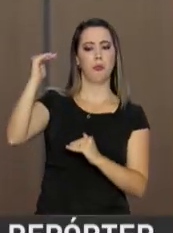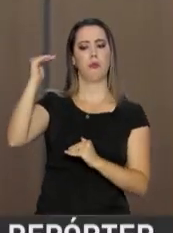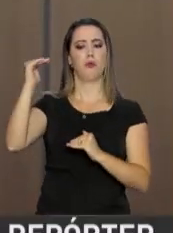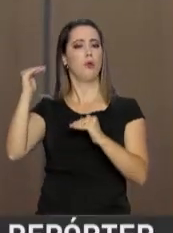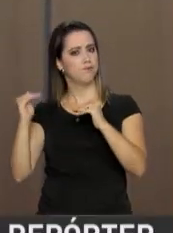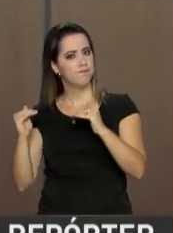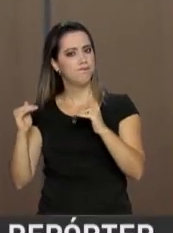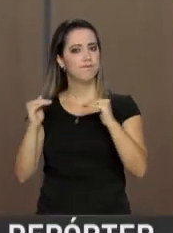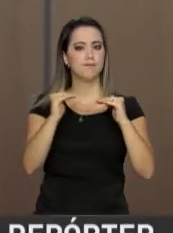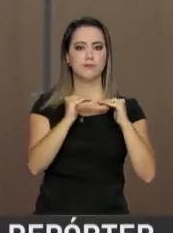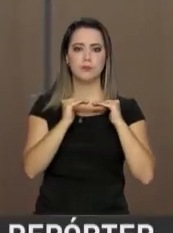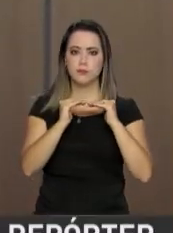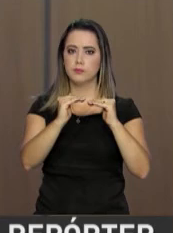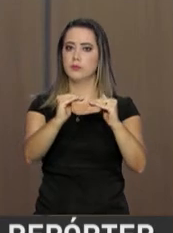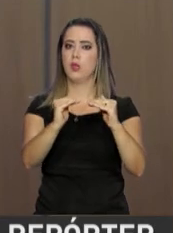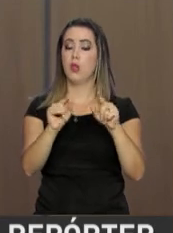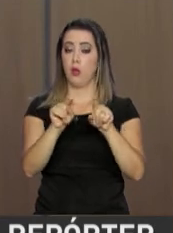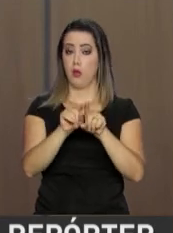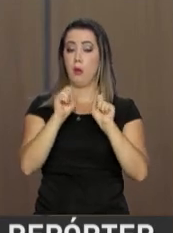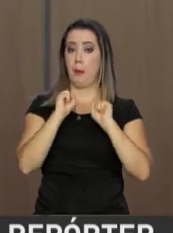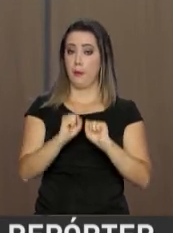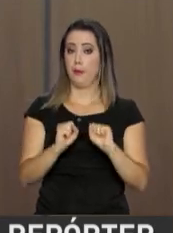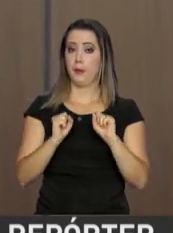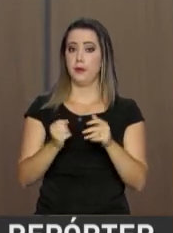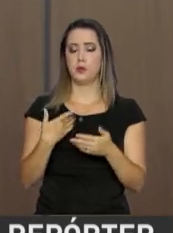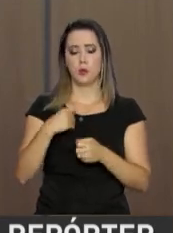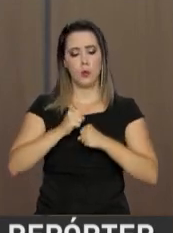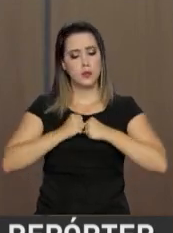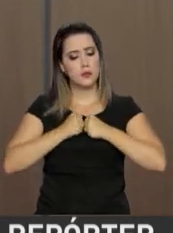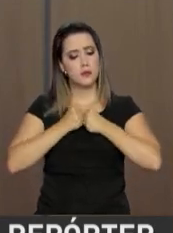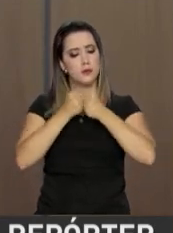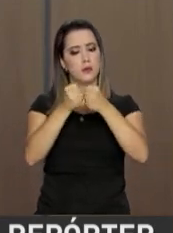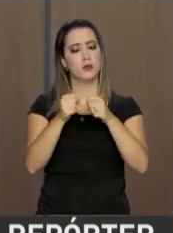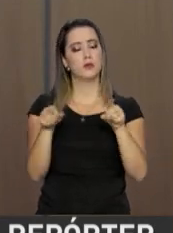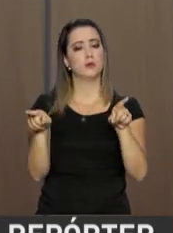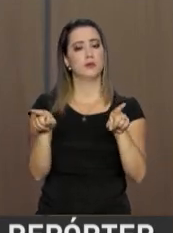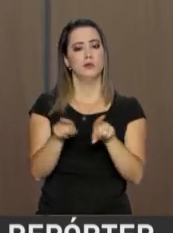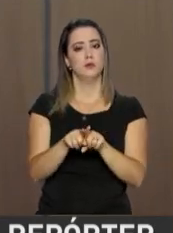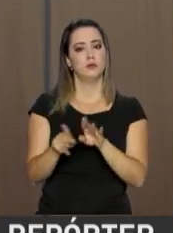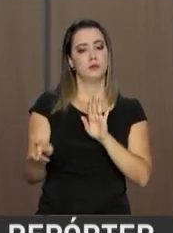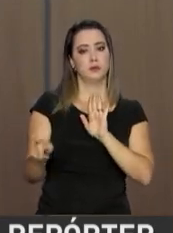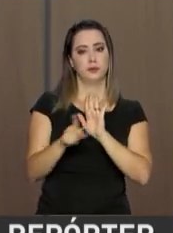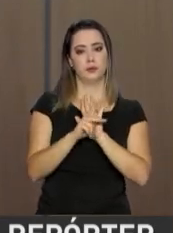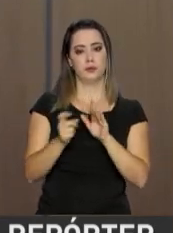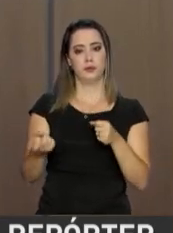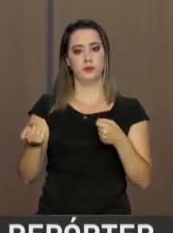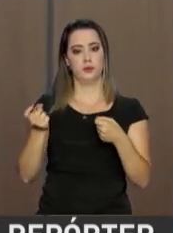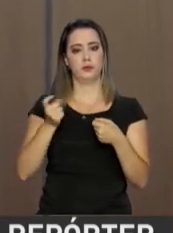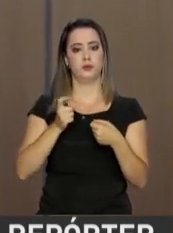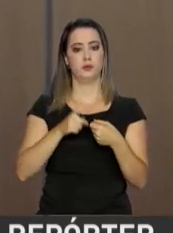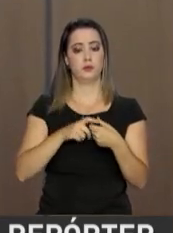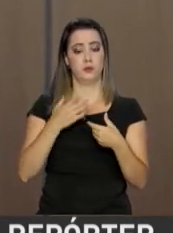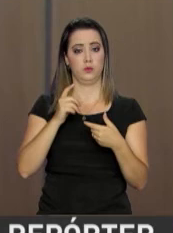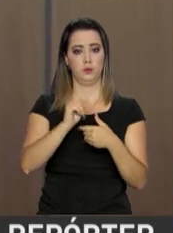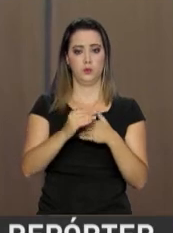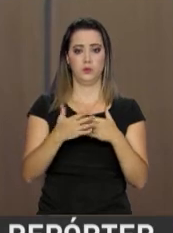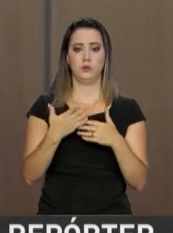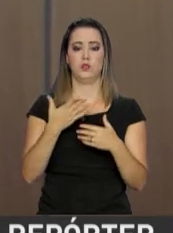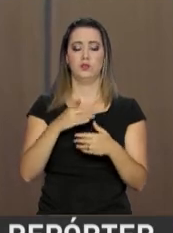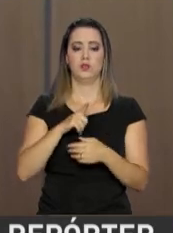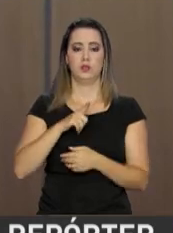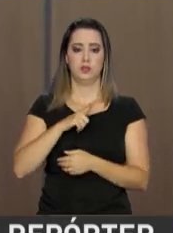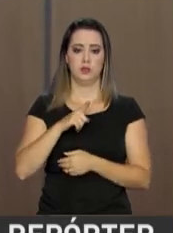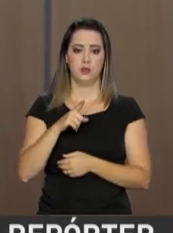que é possam com seu esforço pessoal com o seu mérito é restabelecer suas condições de